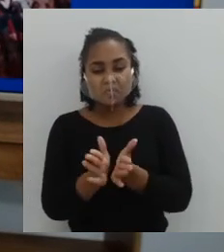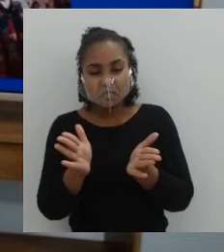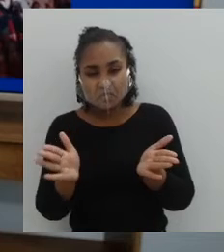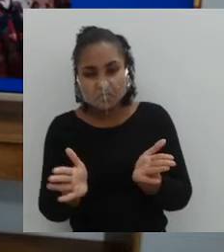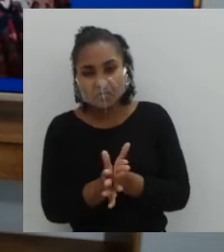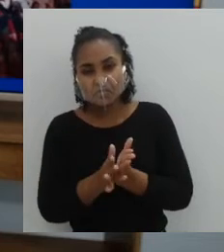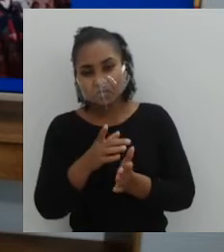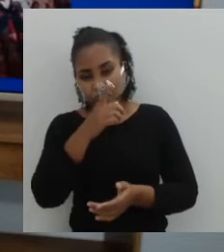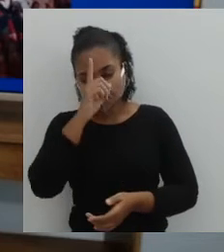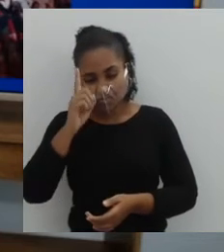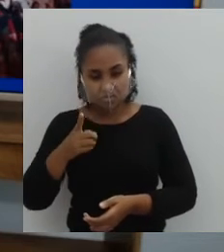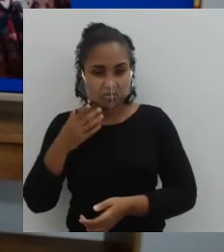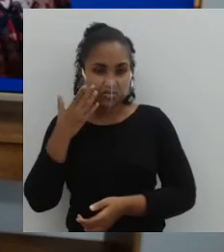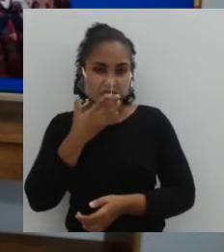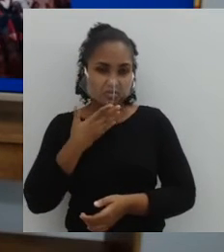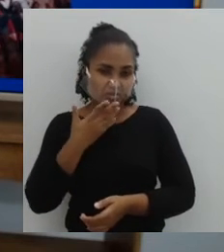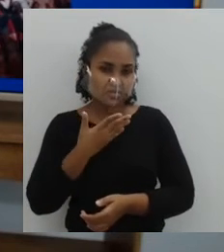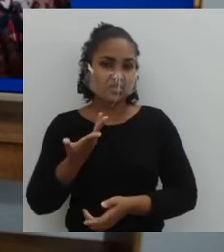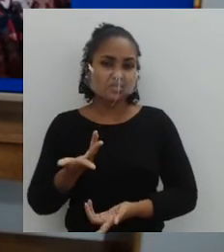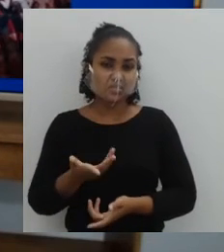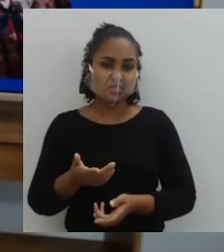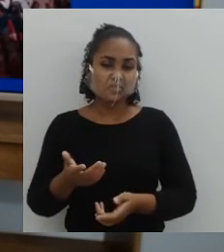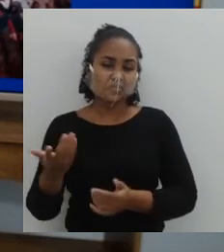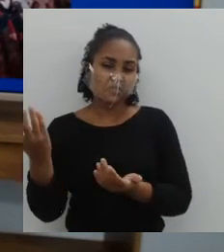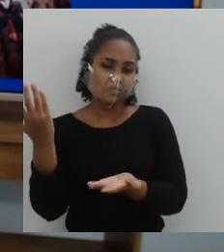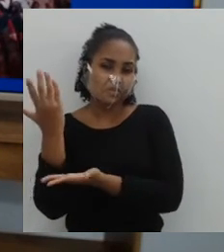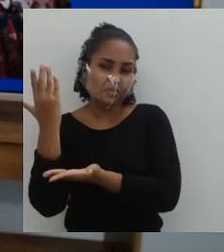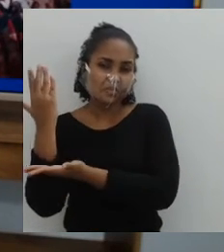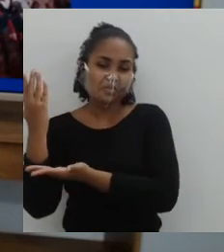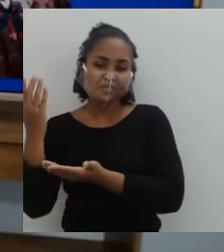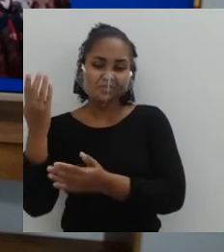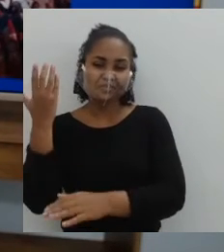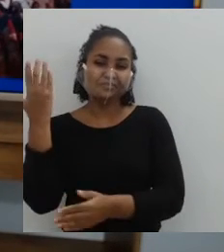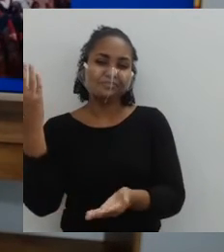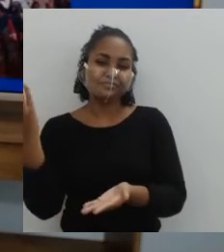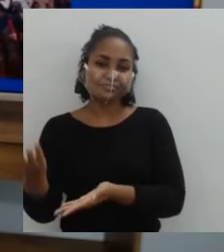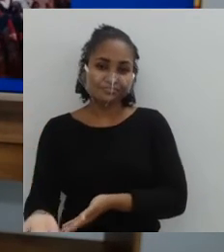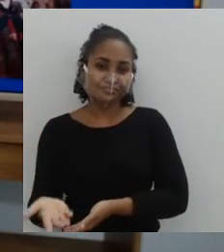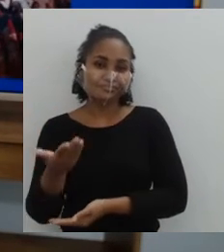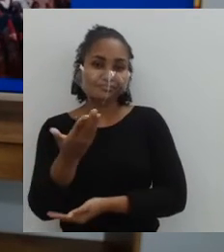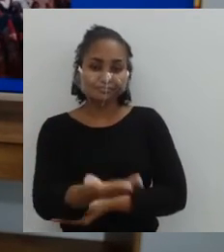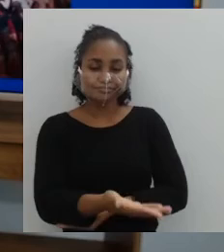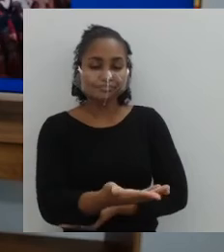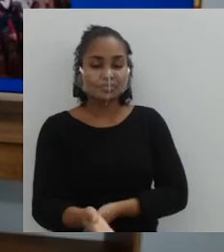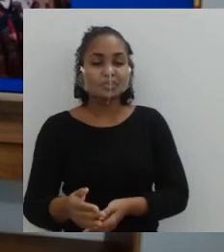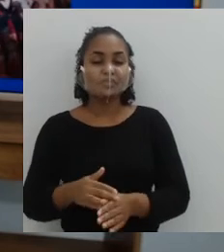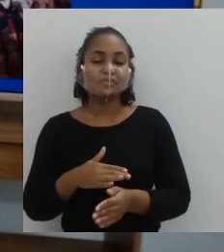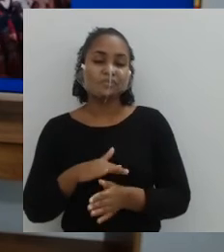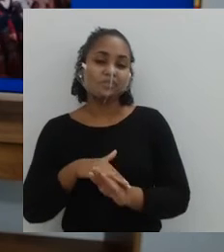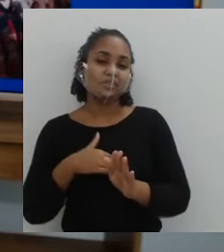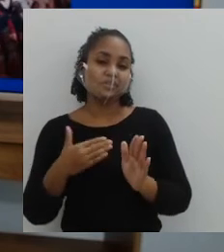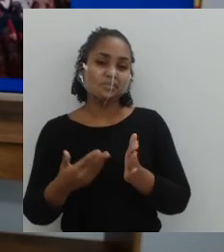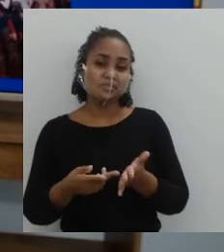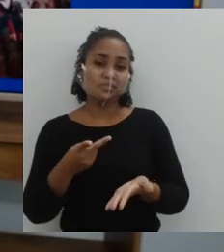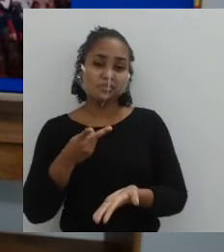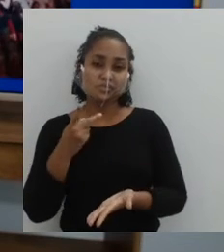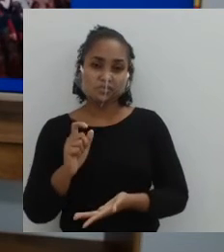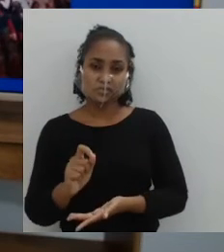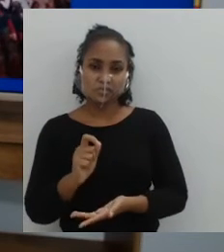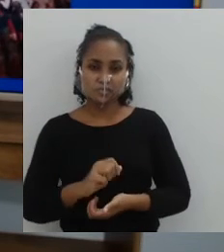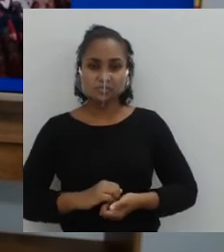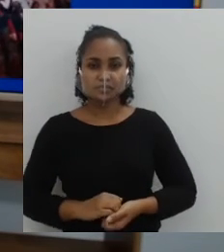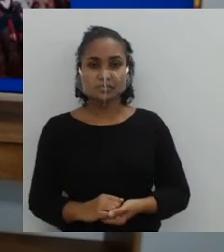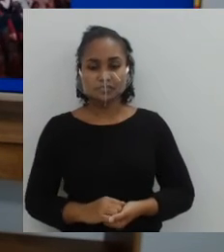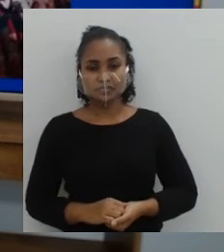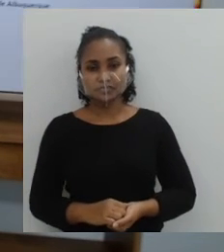os engenhos, por conta das invasões holandesas, muitas coisas foram destruídas. Então, o que é que acontece? O